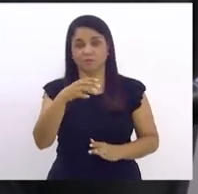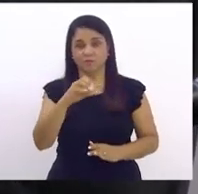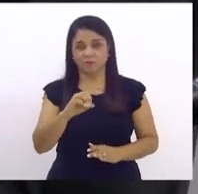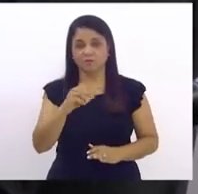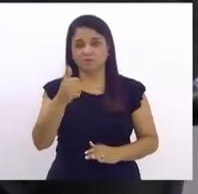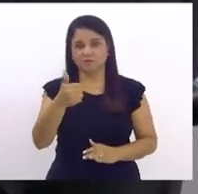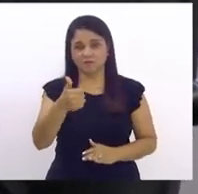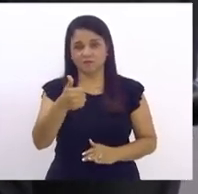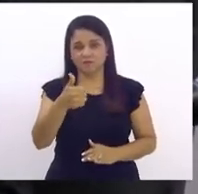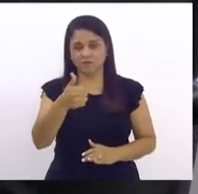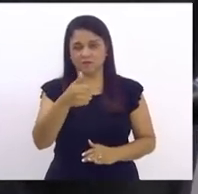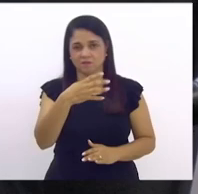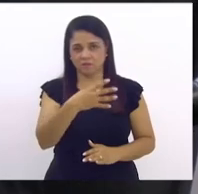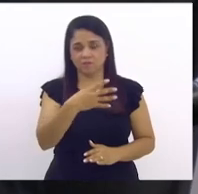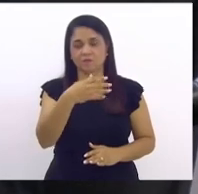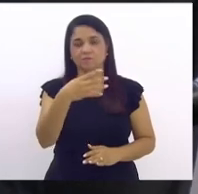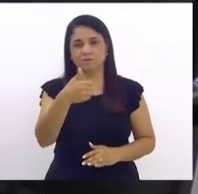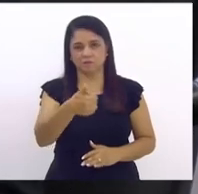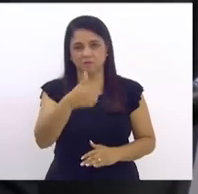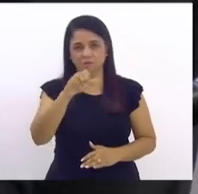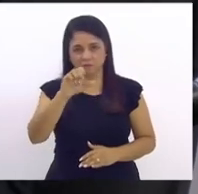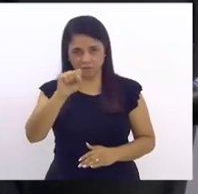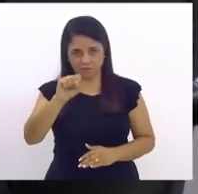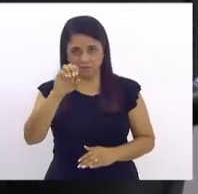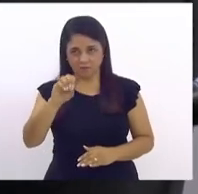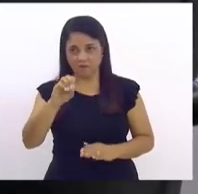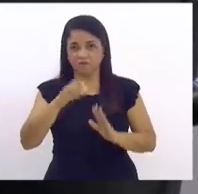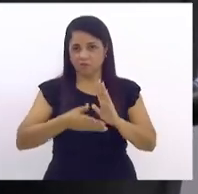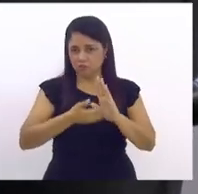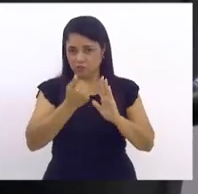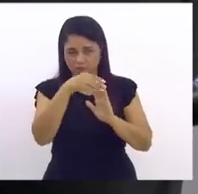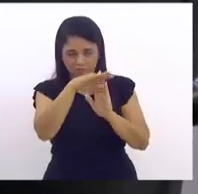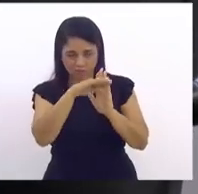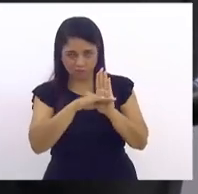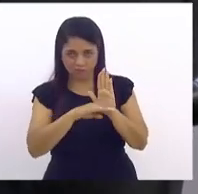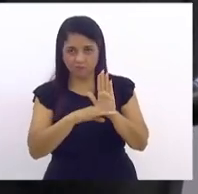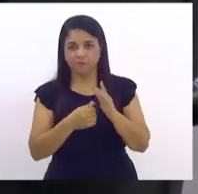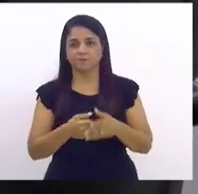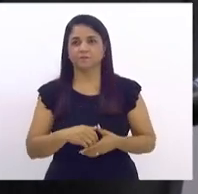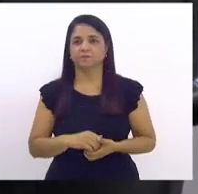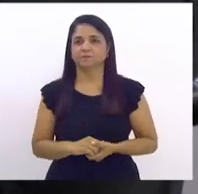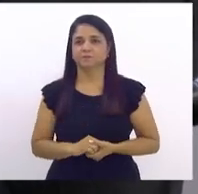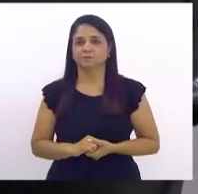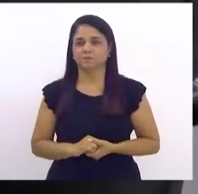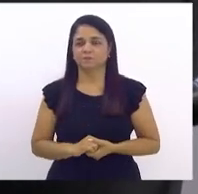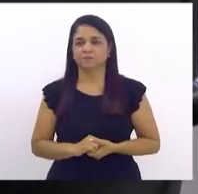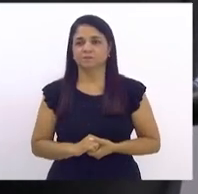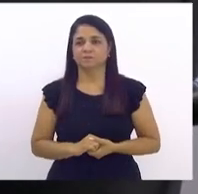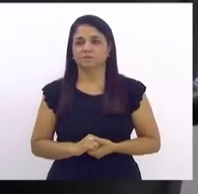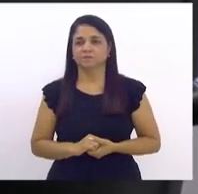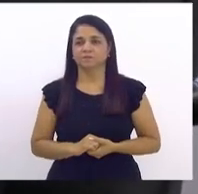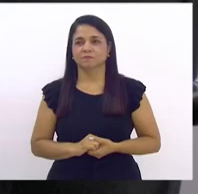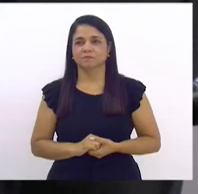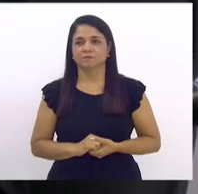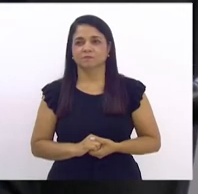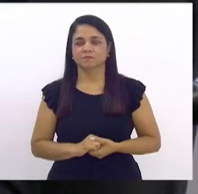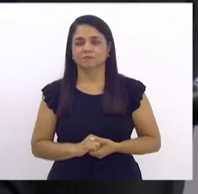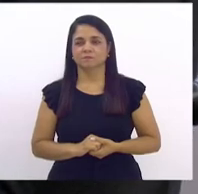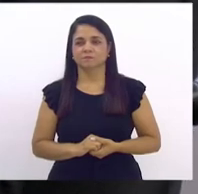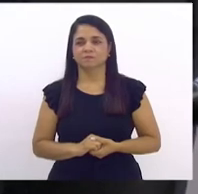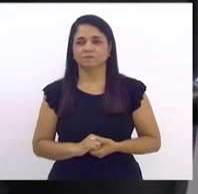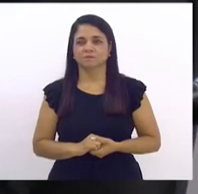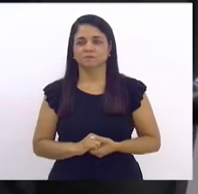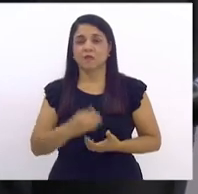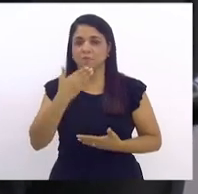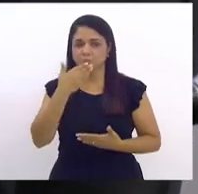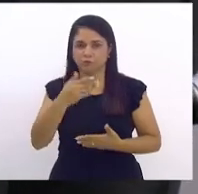4.180, está retirado de pauta? Retirado. Esse está retirado de pauta. Então, Projeto número 11, retirado de pauta, pedido